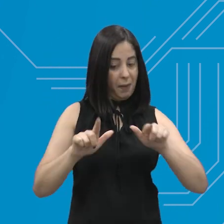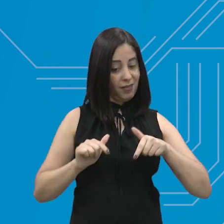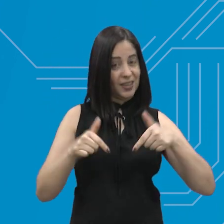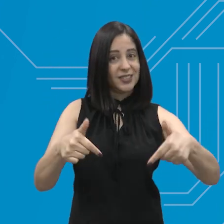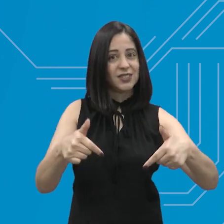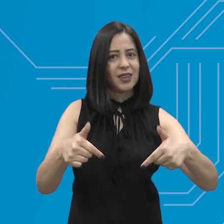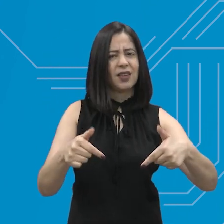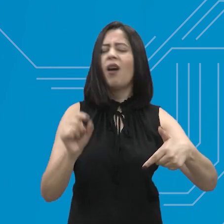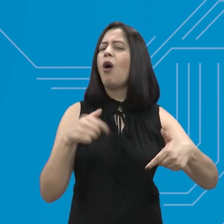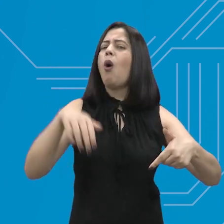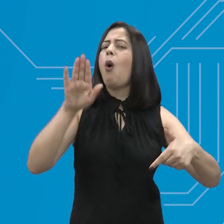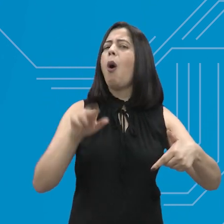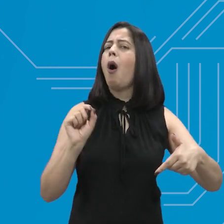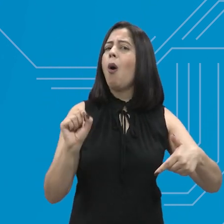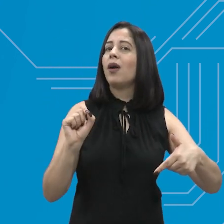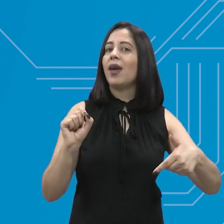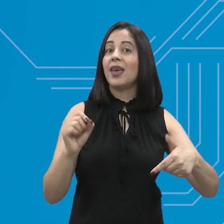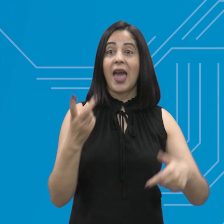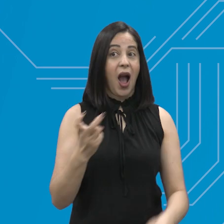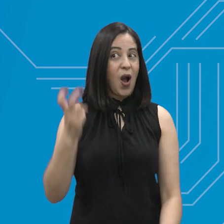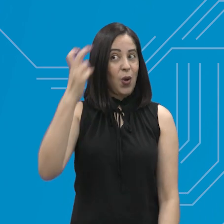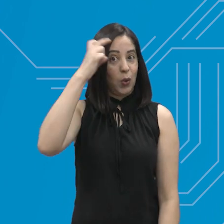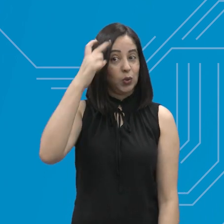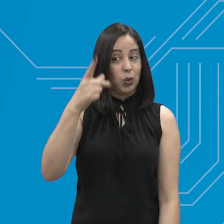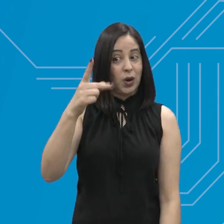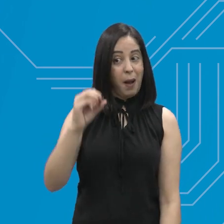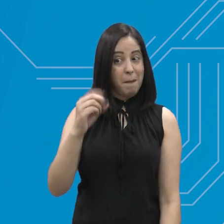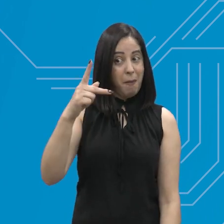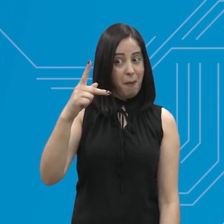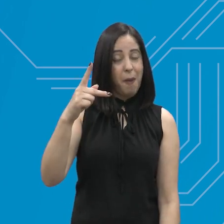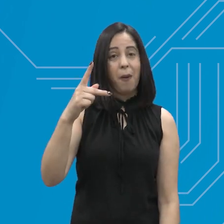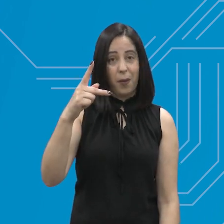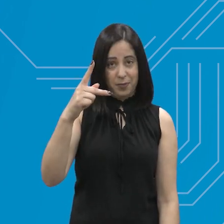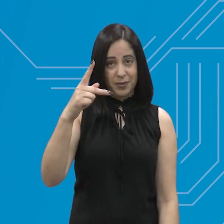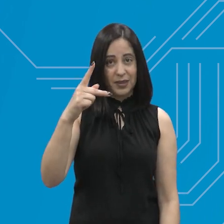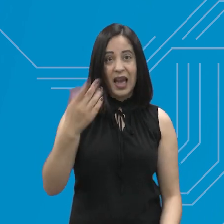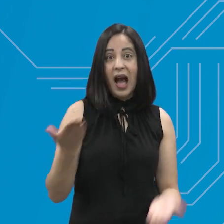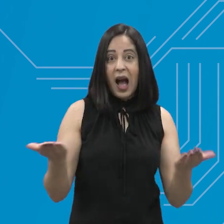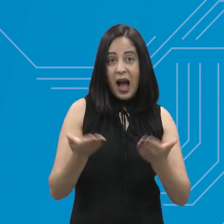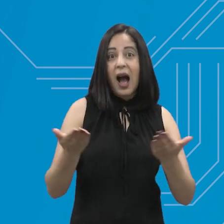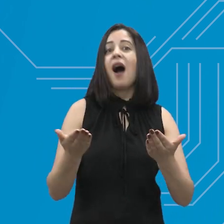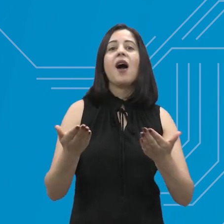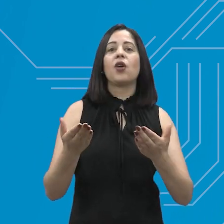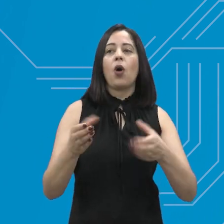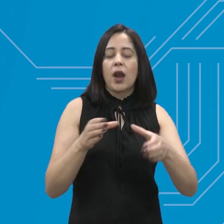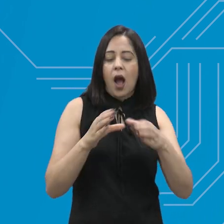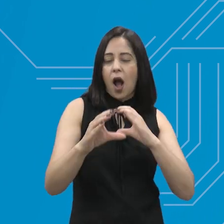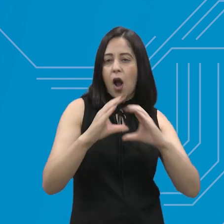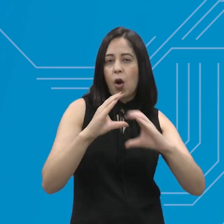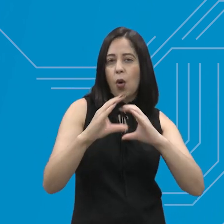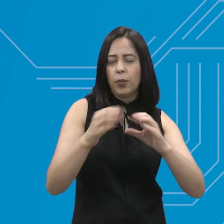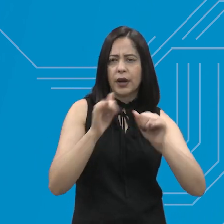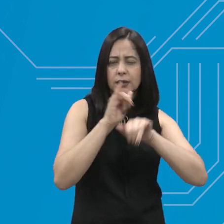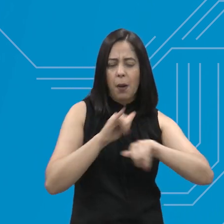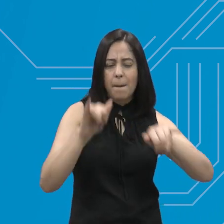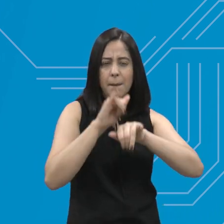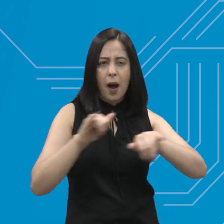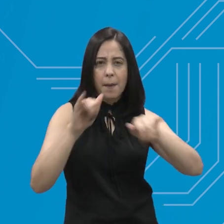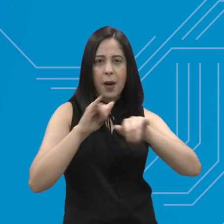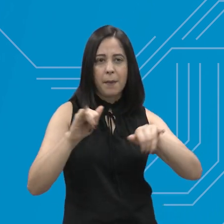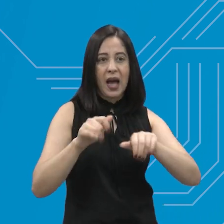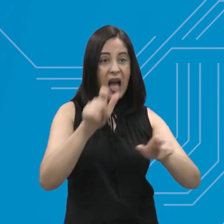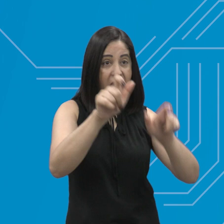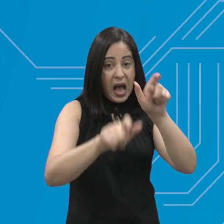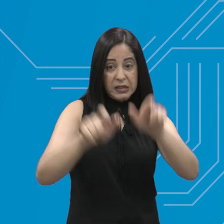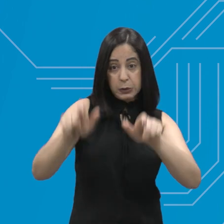nas atitudes. Estamos falando sobre a cultura pop, que com a expansão dos meios de comunicação tem conquistado